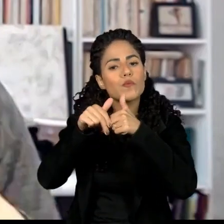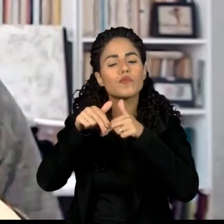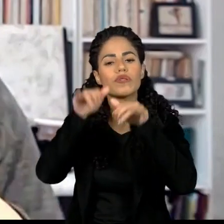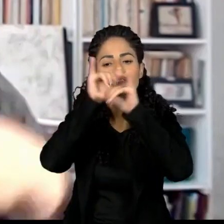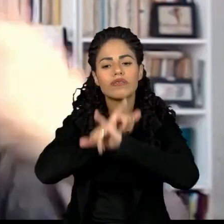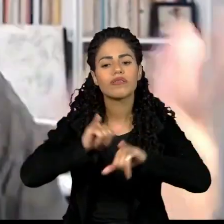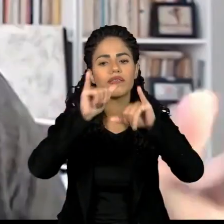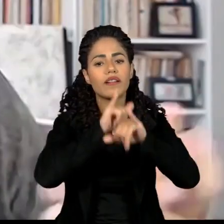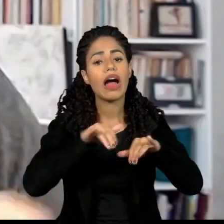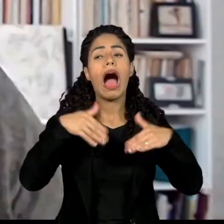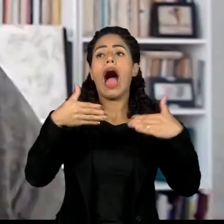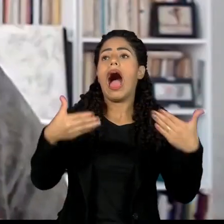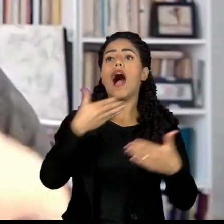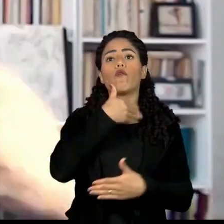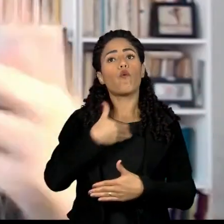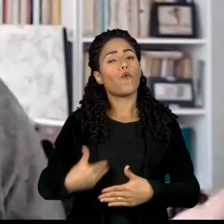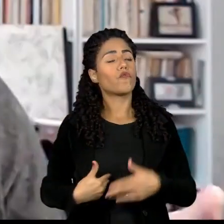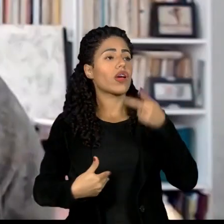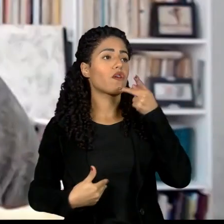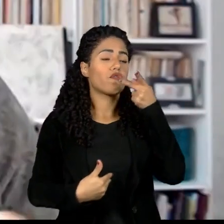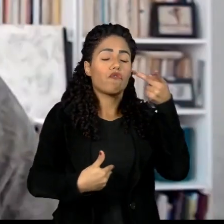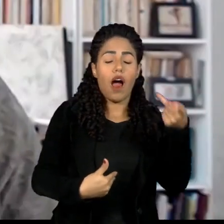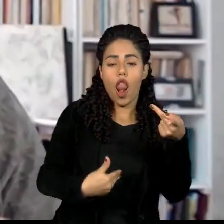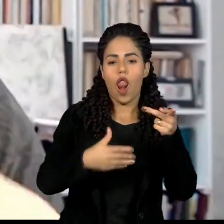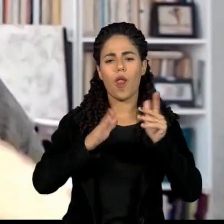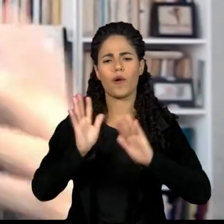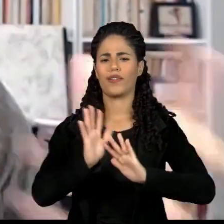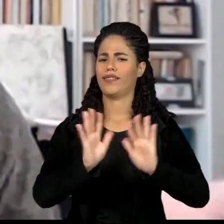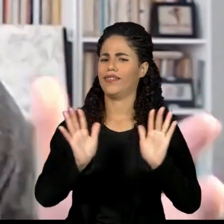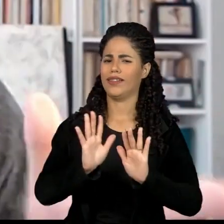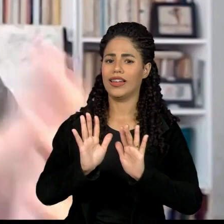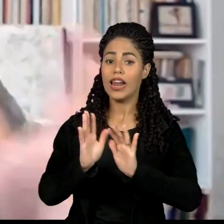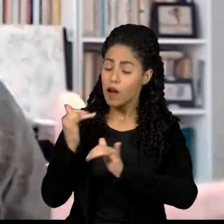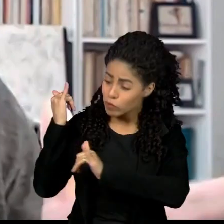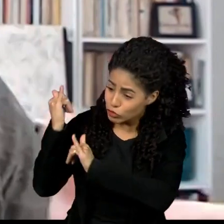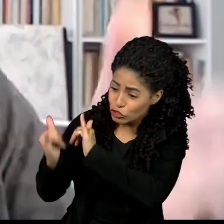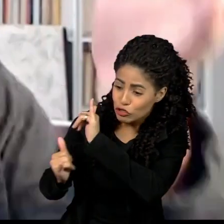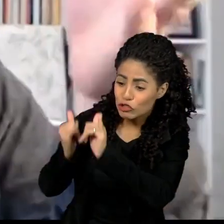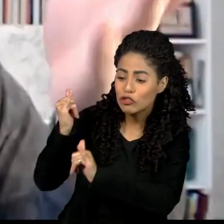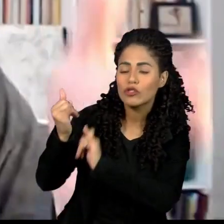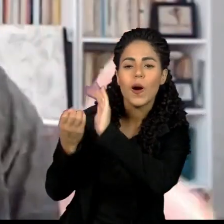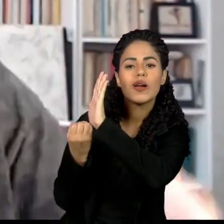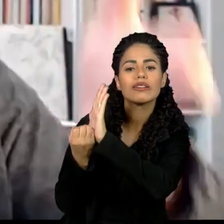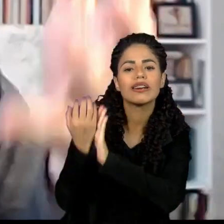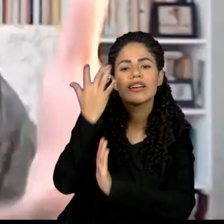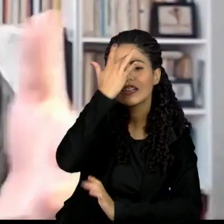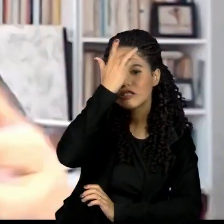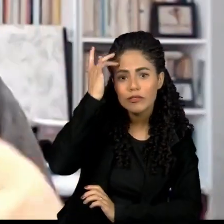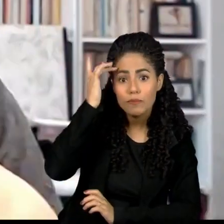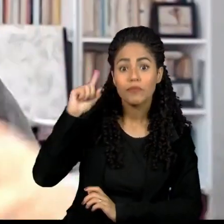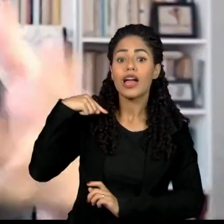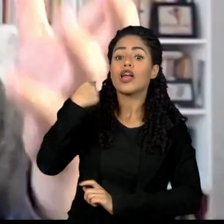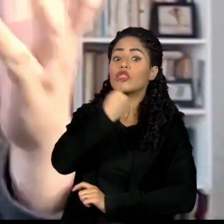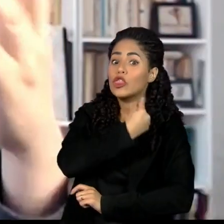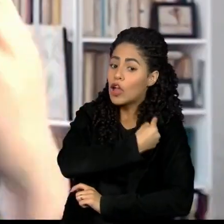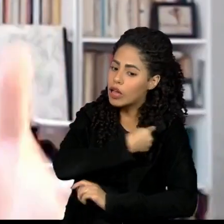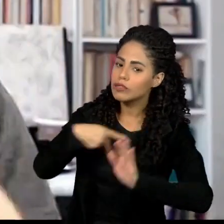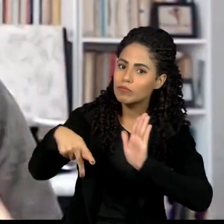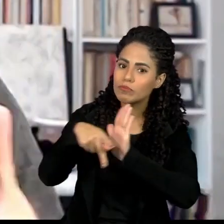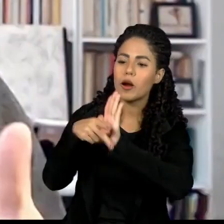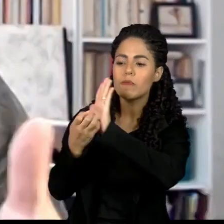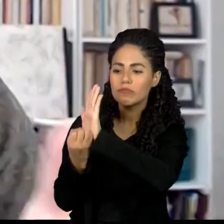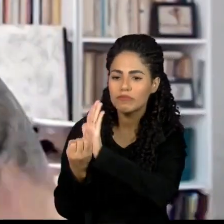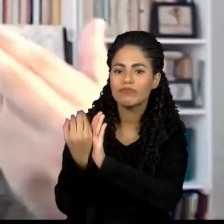não é porque o governo diz que sim, ou porque a escola diz que sim, ou porque alguma instituição falou que sim. É porque a gente, né,